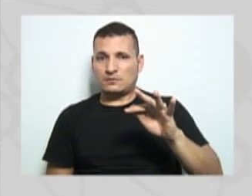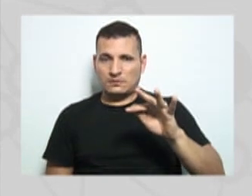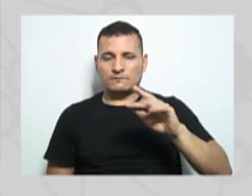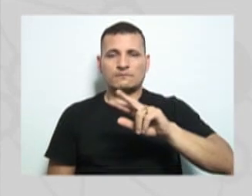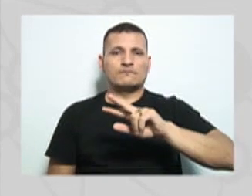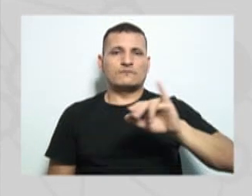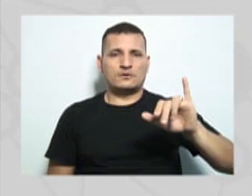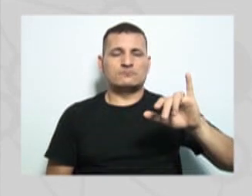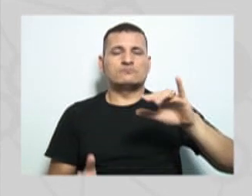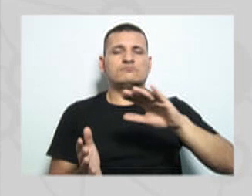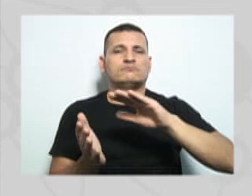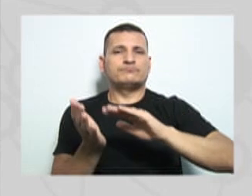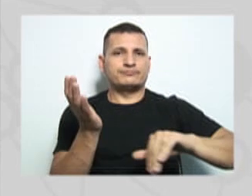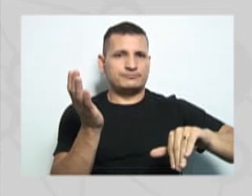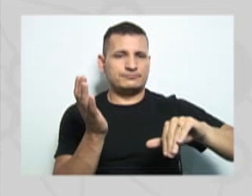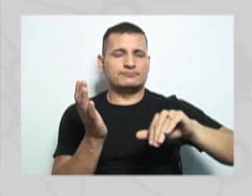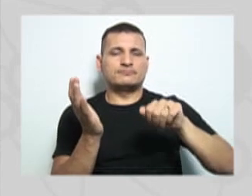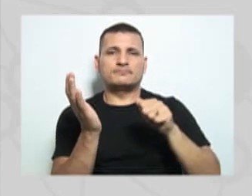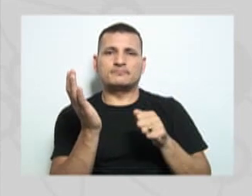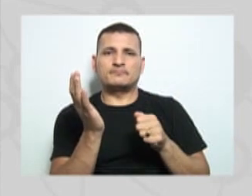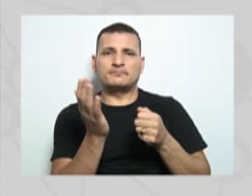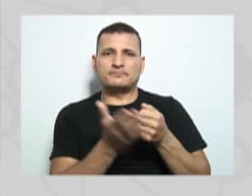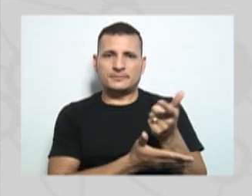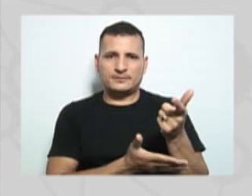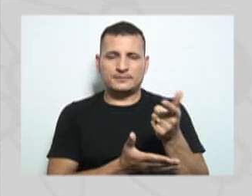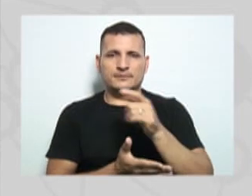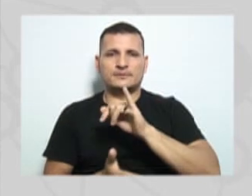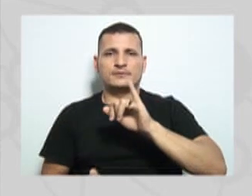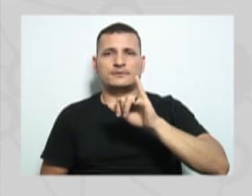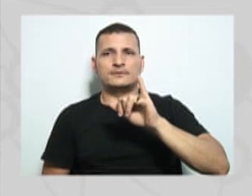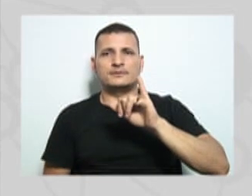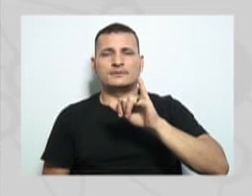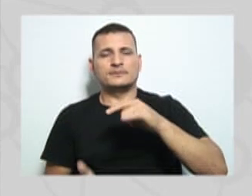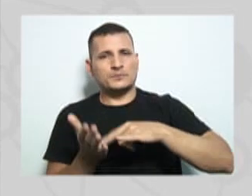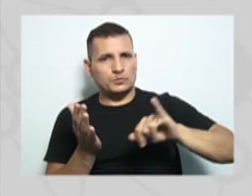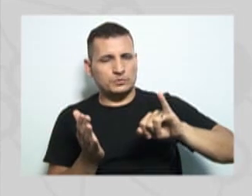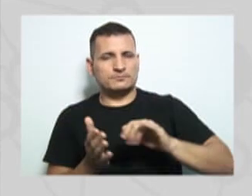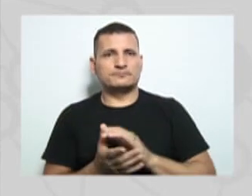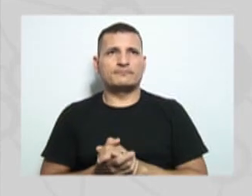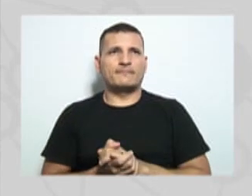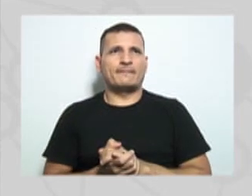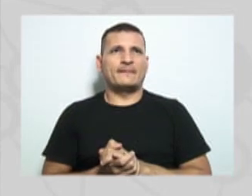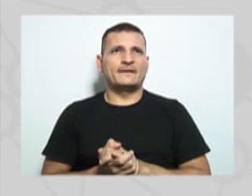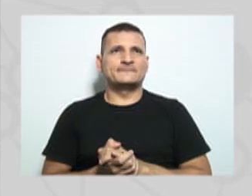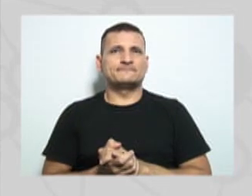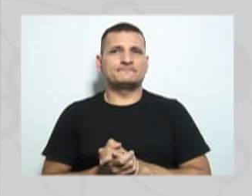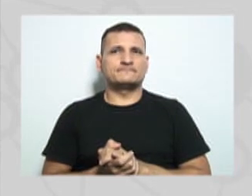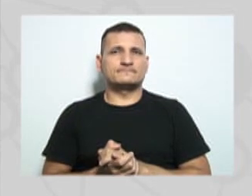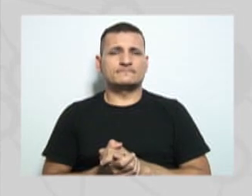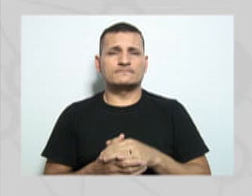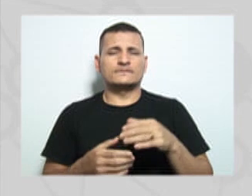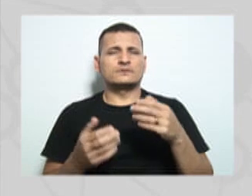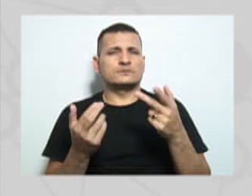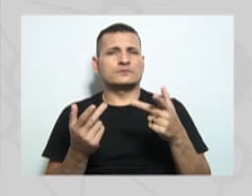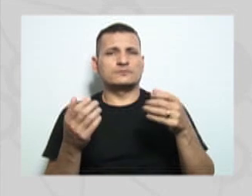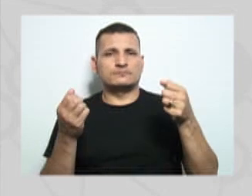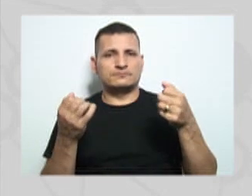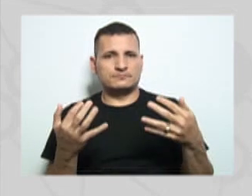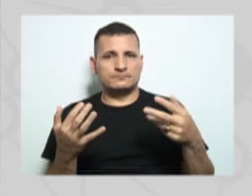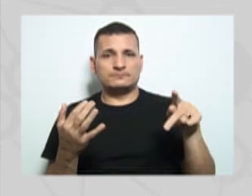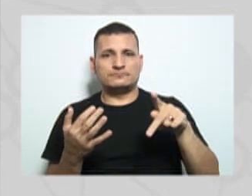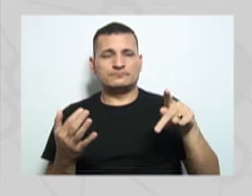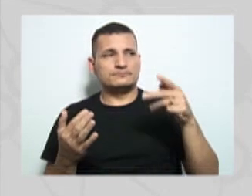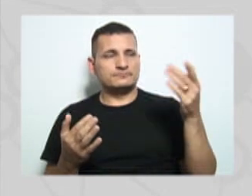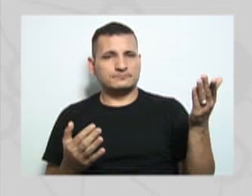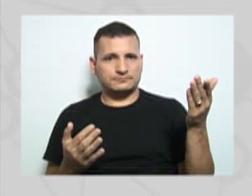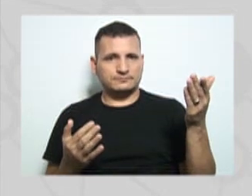resultado positivo das operações e das atividades estranhas à sua finalidade, que é exatamente o que a professora Fernanda acabou de comentar